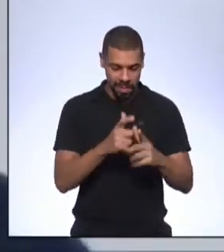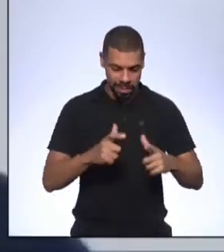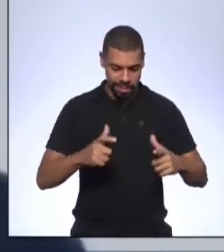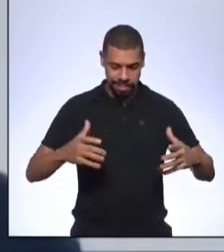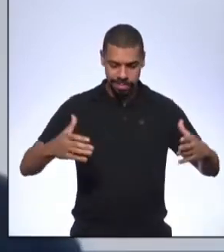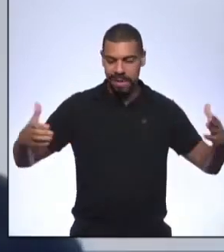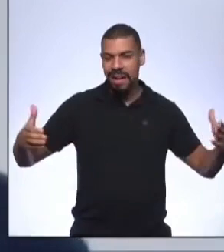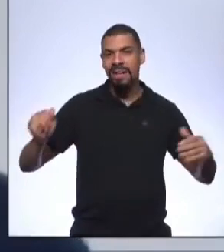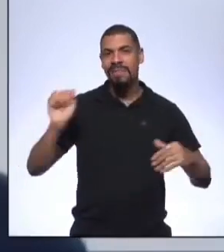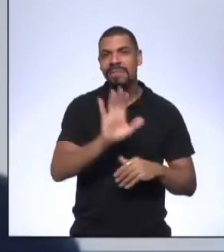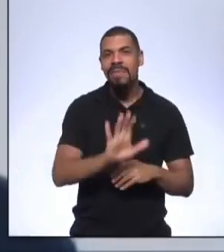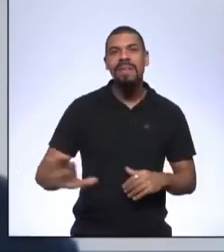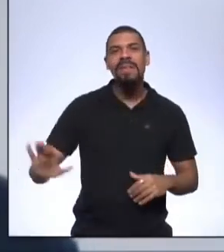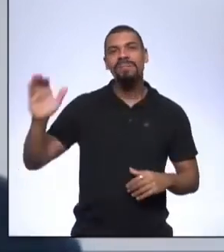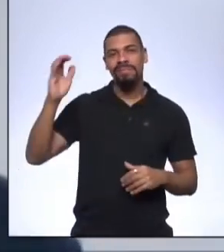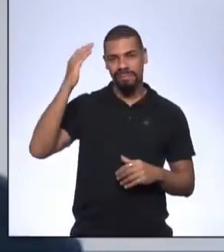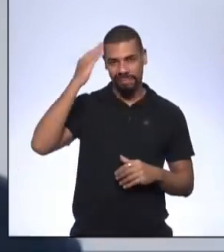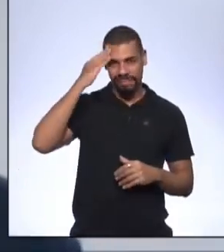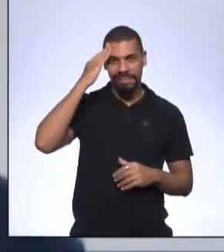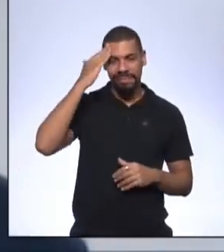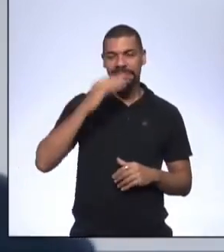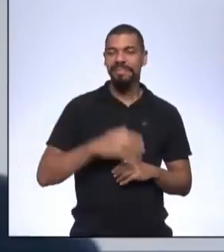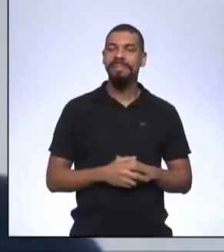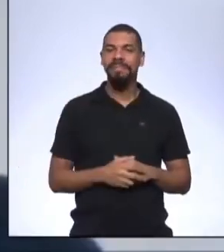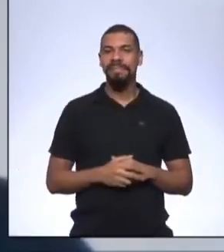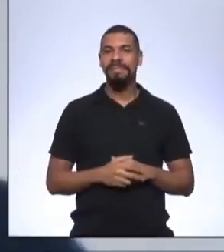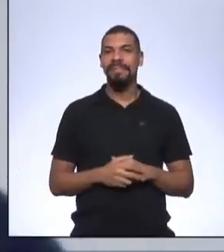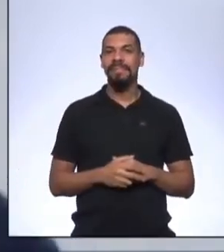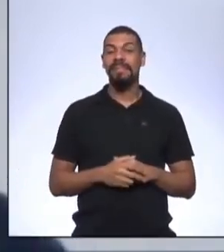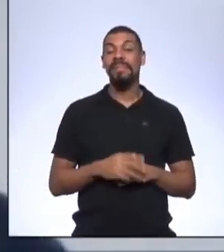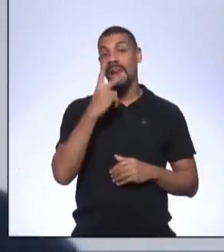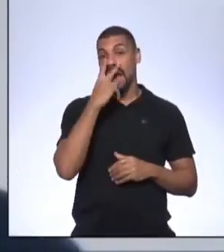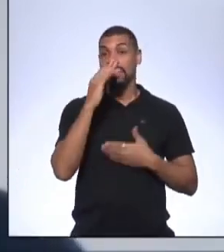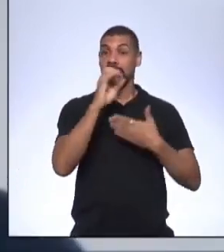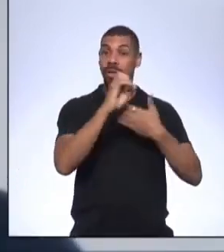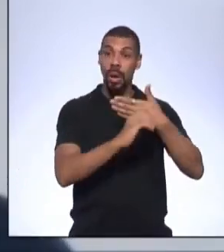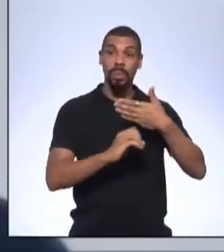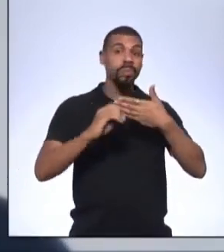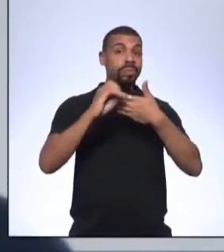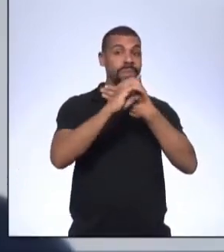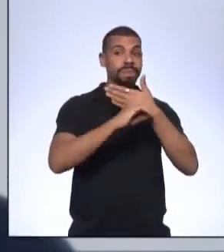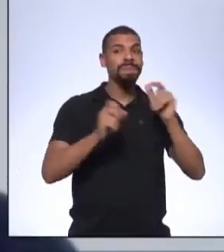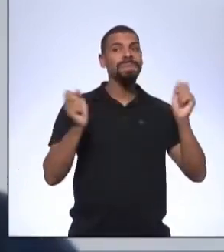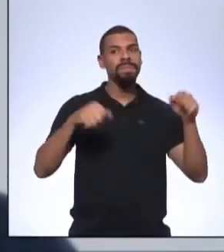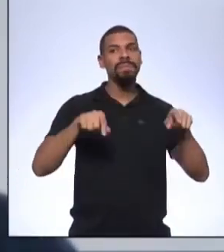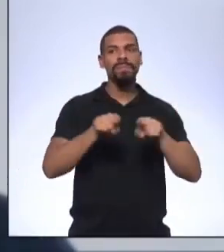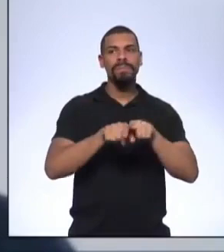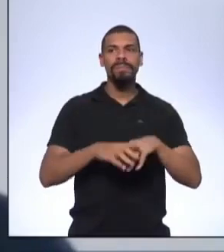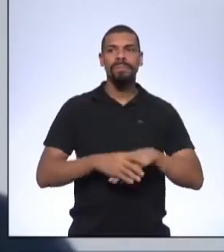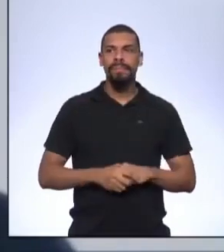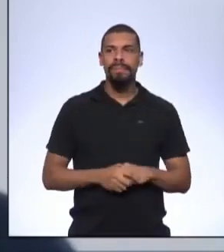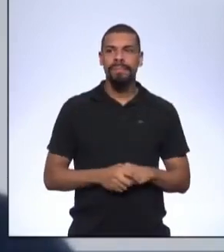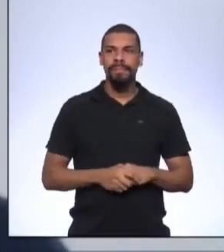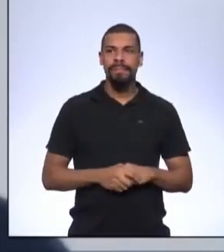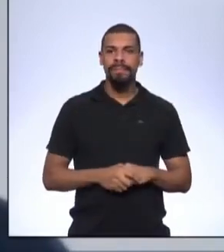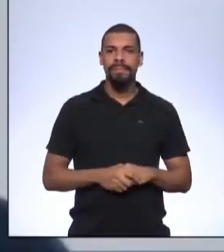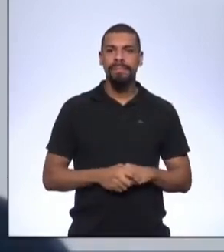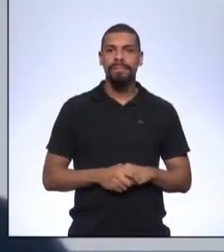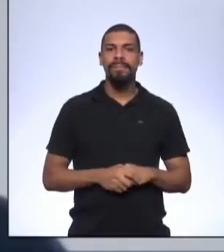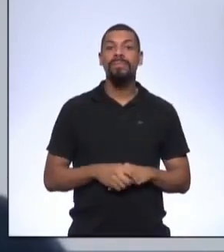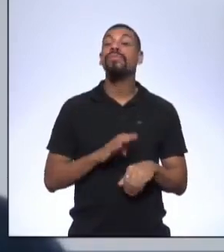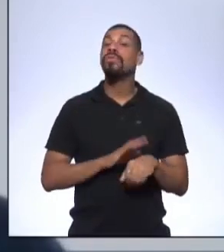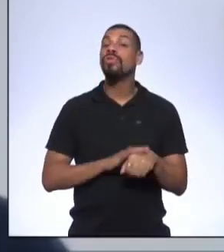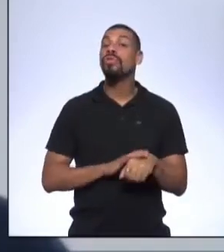rede estadual aqui reunida no Centro de Mídias, né? Então vocês têm a oportunidade de ampliar aí o horizonte de vocês,